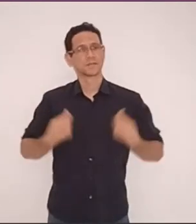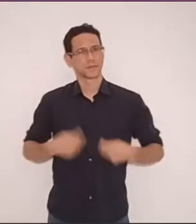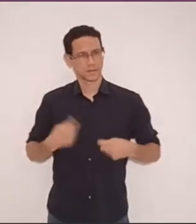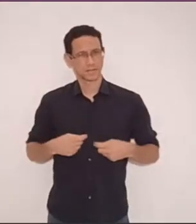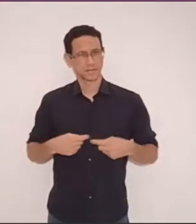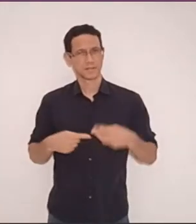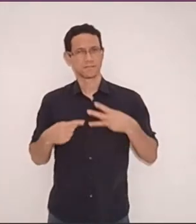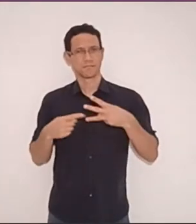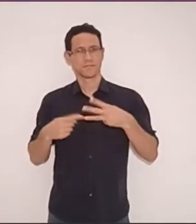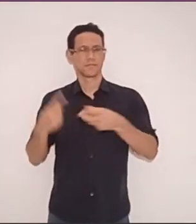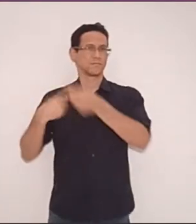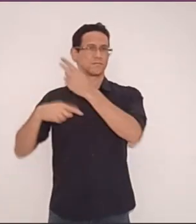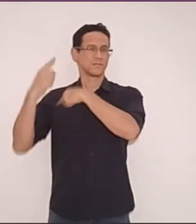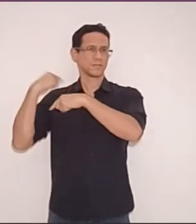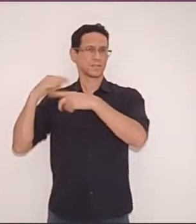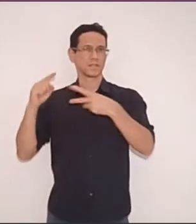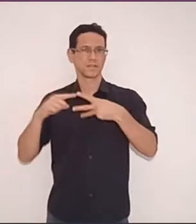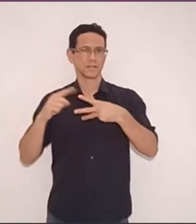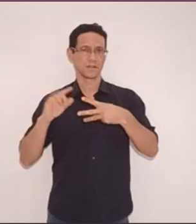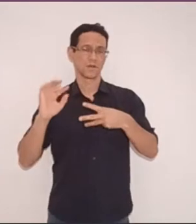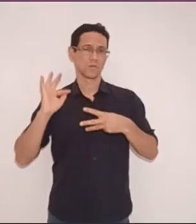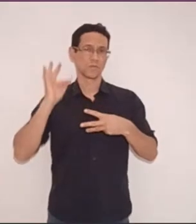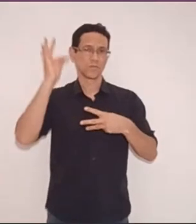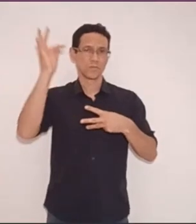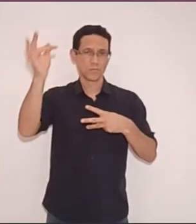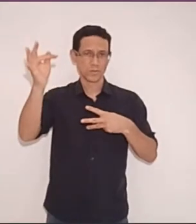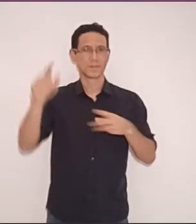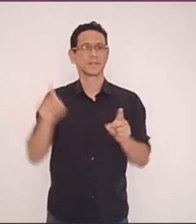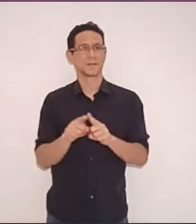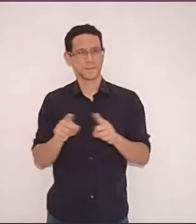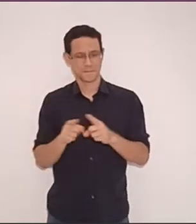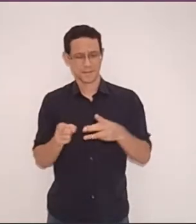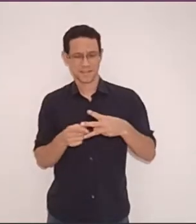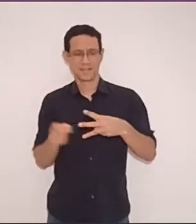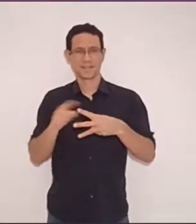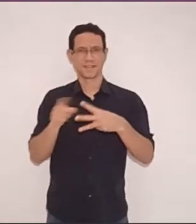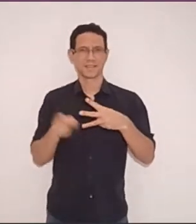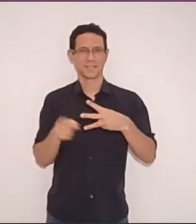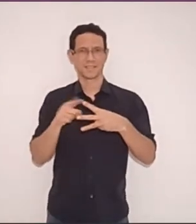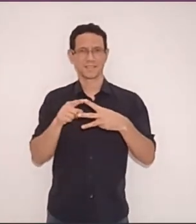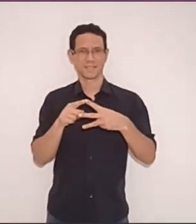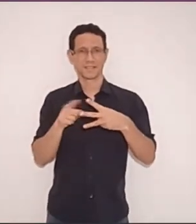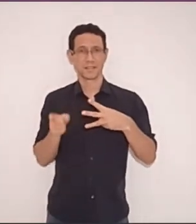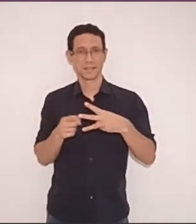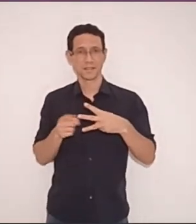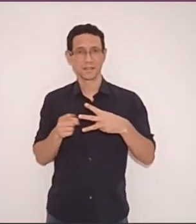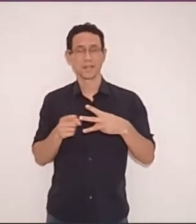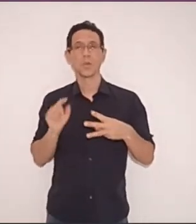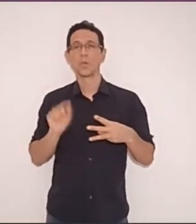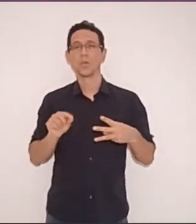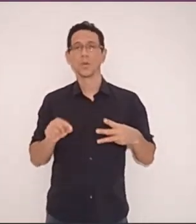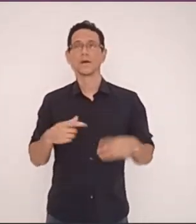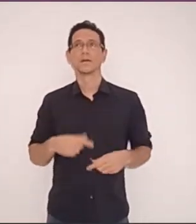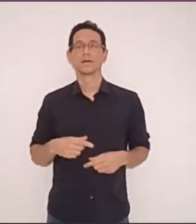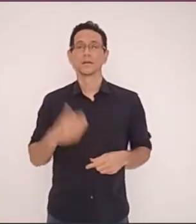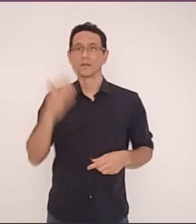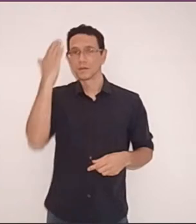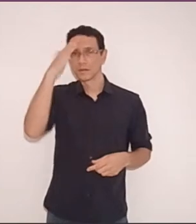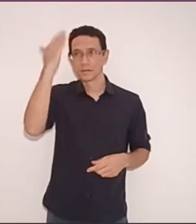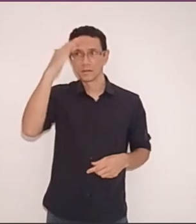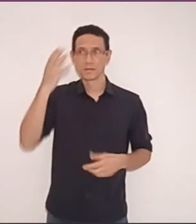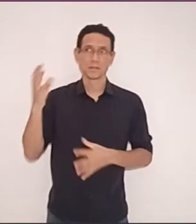conversar com distritais com a possibilidade o que nós recebemos da vida que nós pregamos a Nós